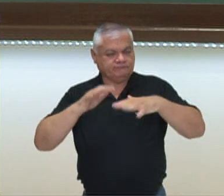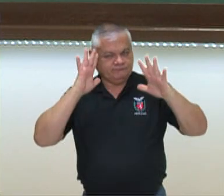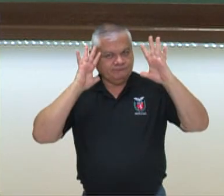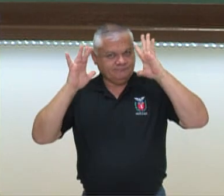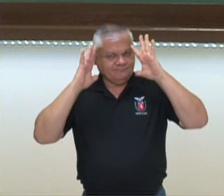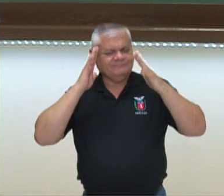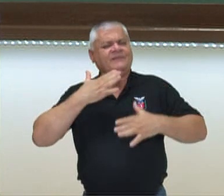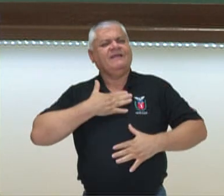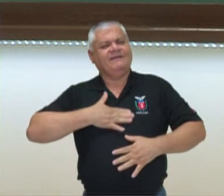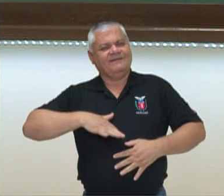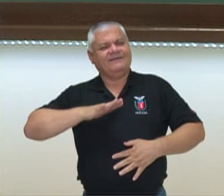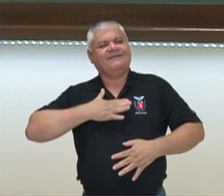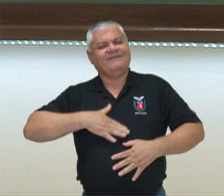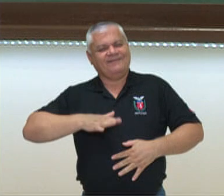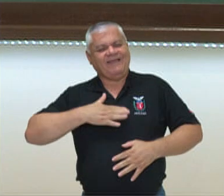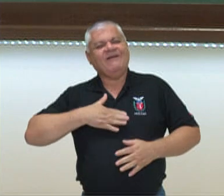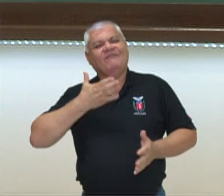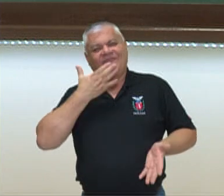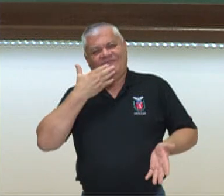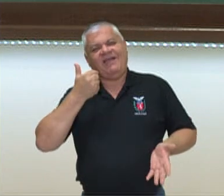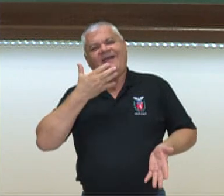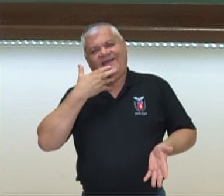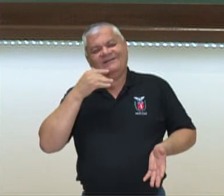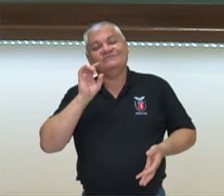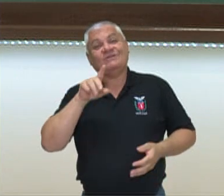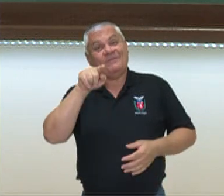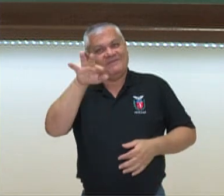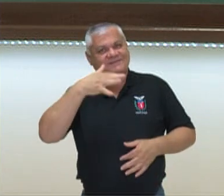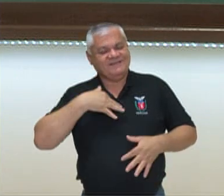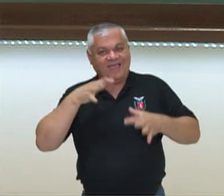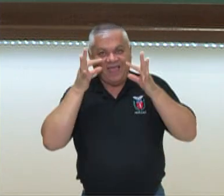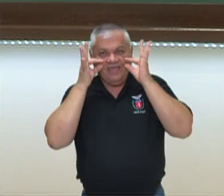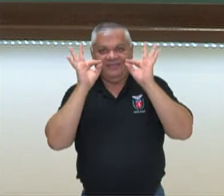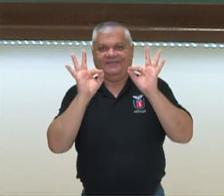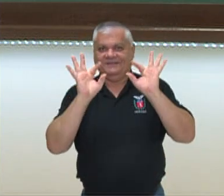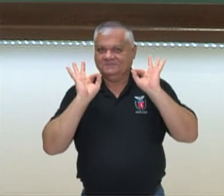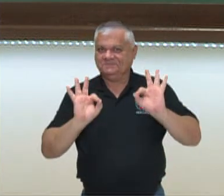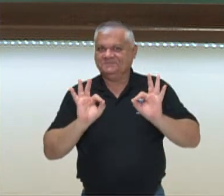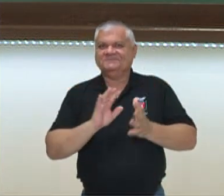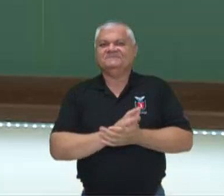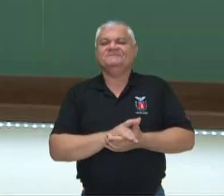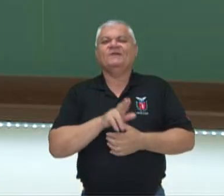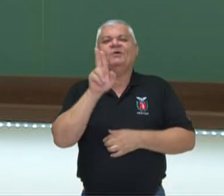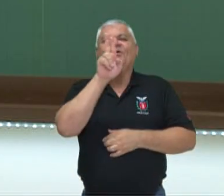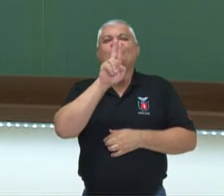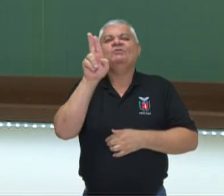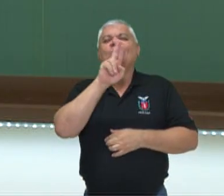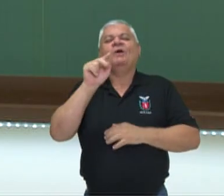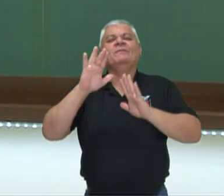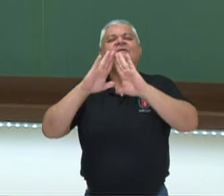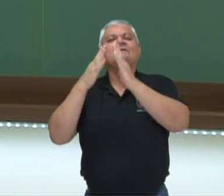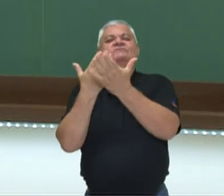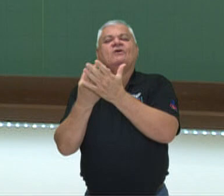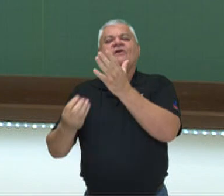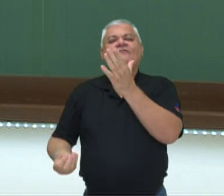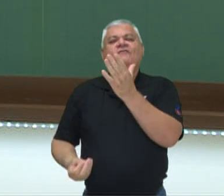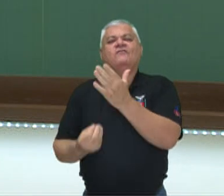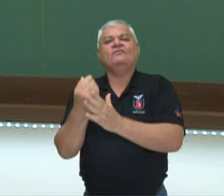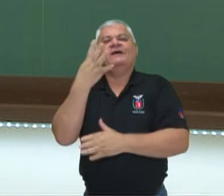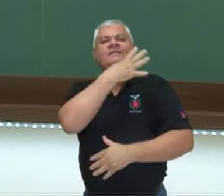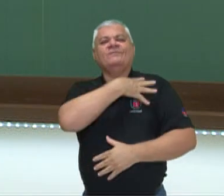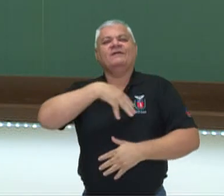Tranquilo, né? Essa daí foi moleza, só para ver se vocês estão atentos mesmo. O nome da escola fundada